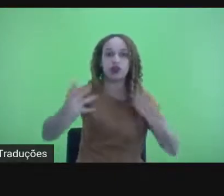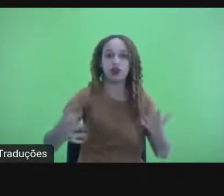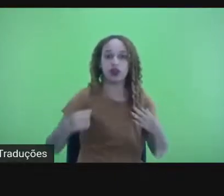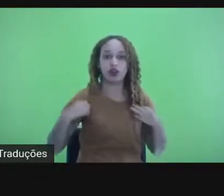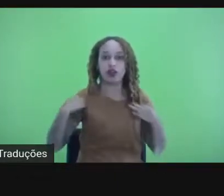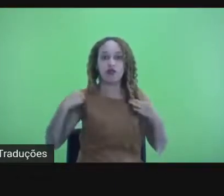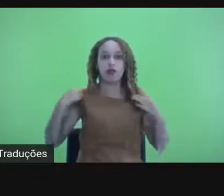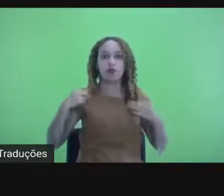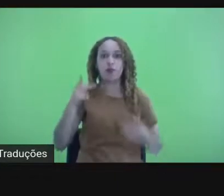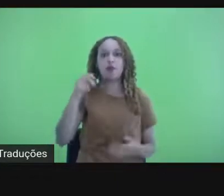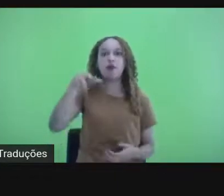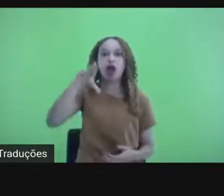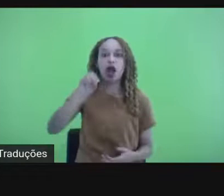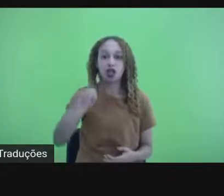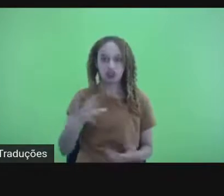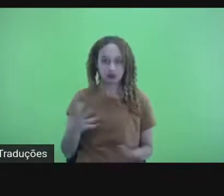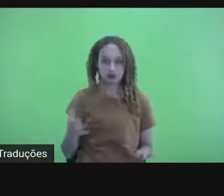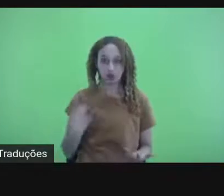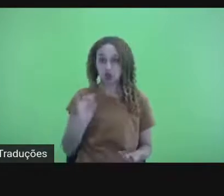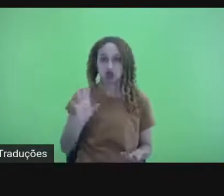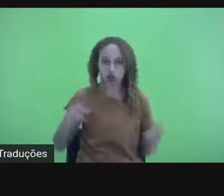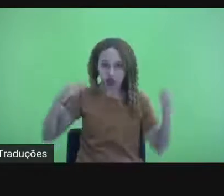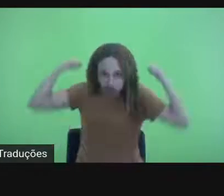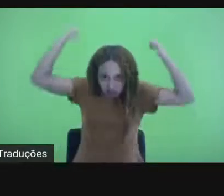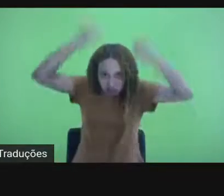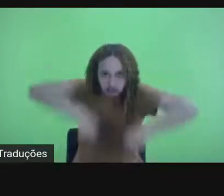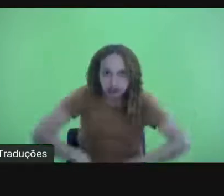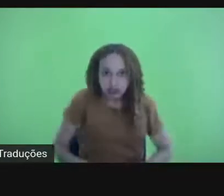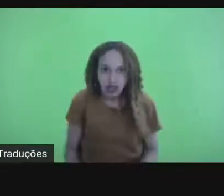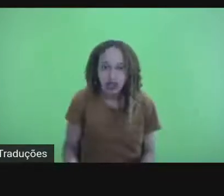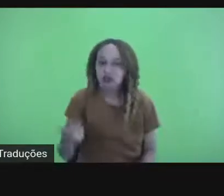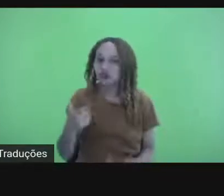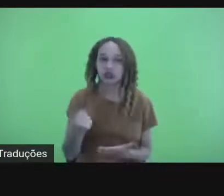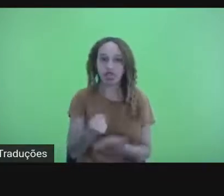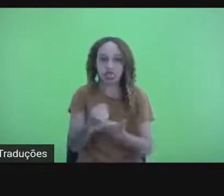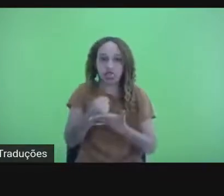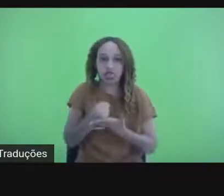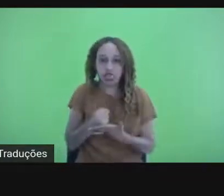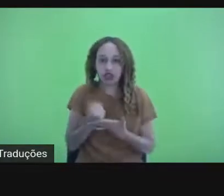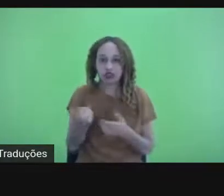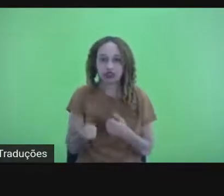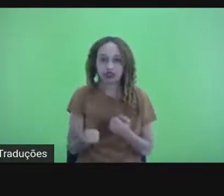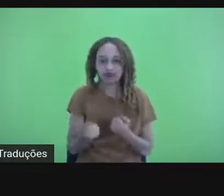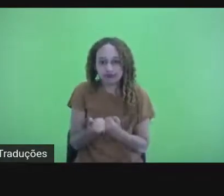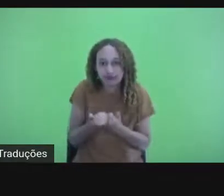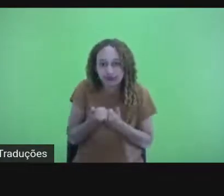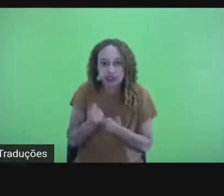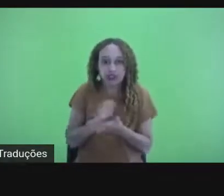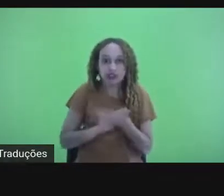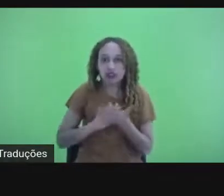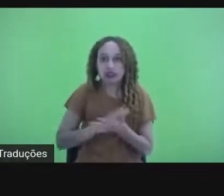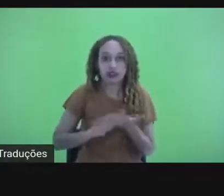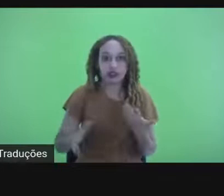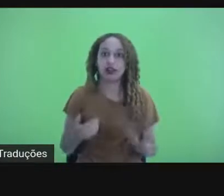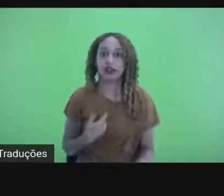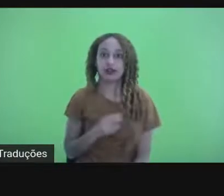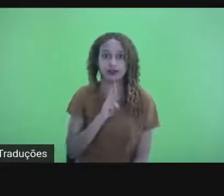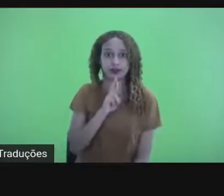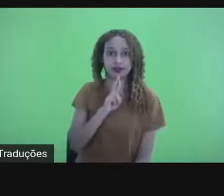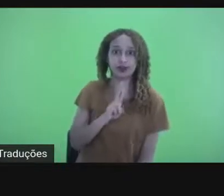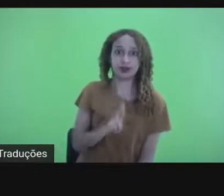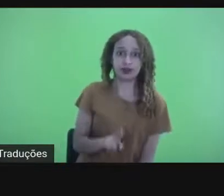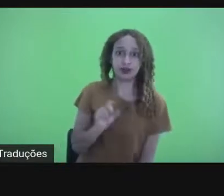que nós recebemos. A gente não recebeu nenhum tipo de suporte, nenhum tipo de apoio, e aí diversas consequências acabaram